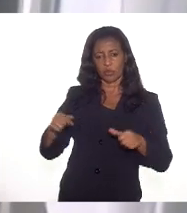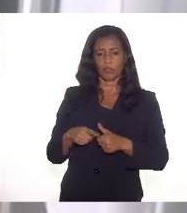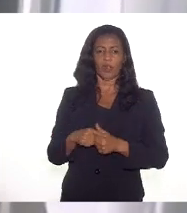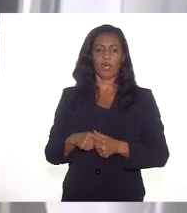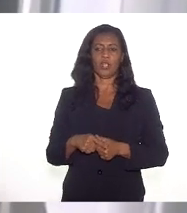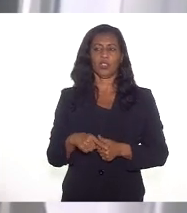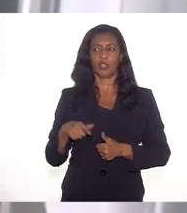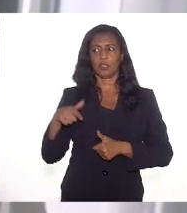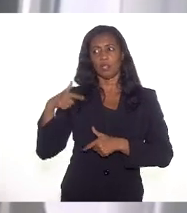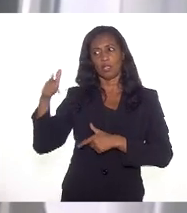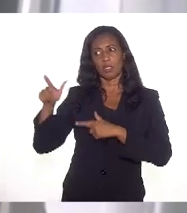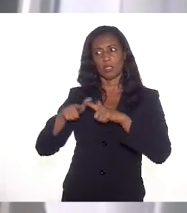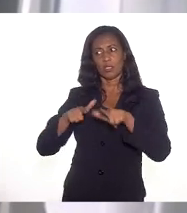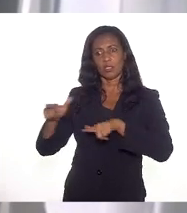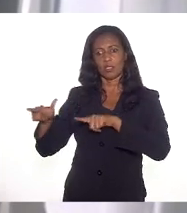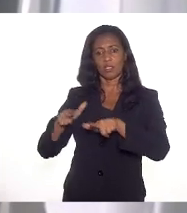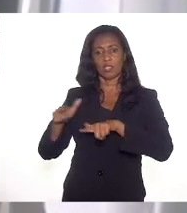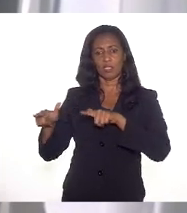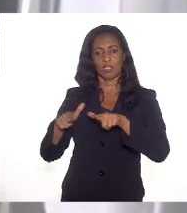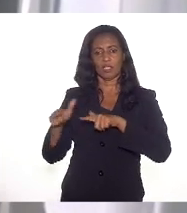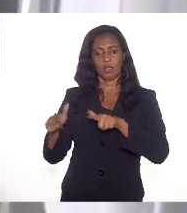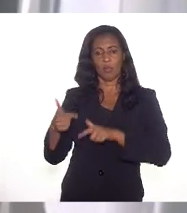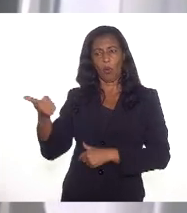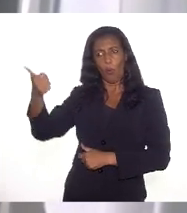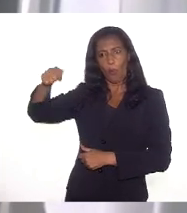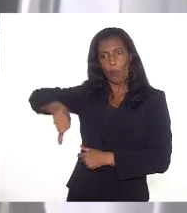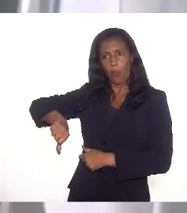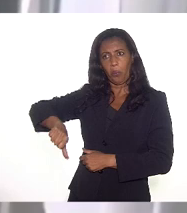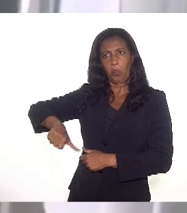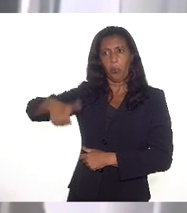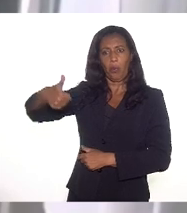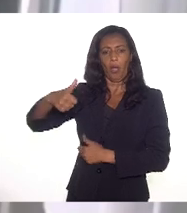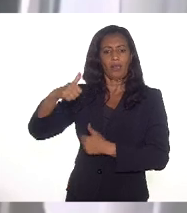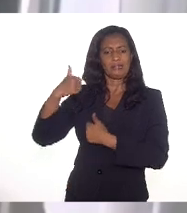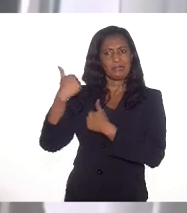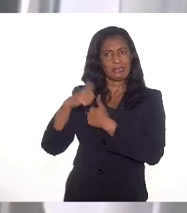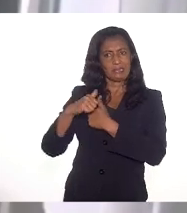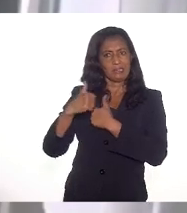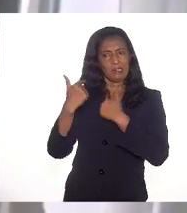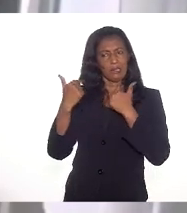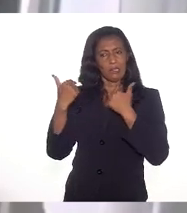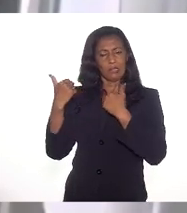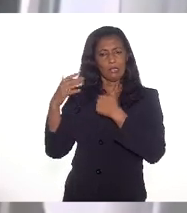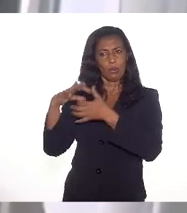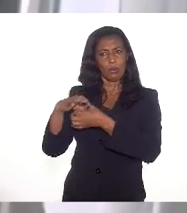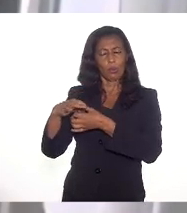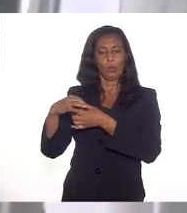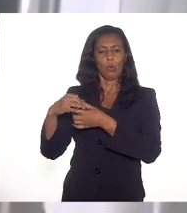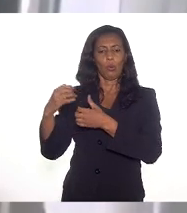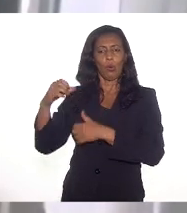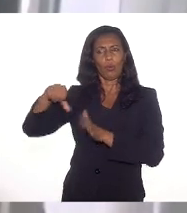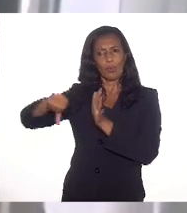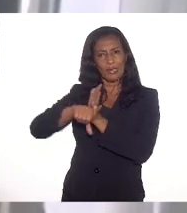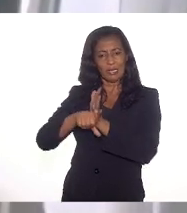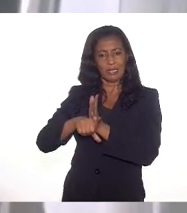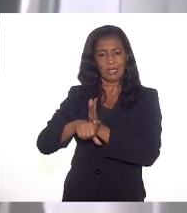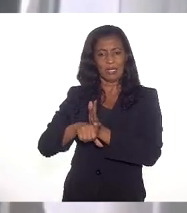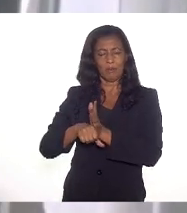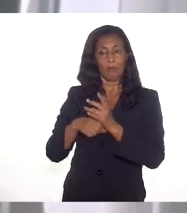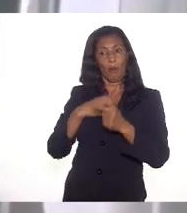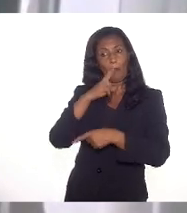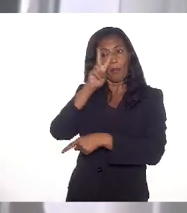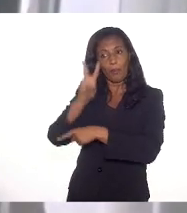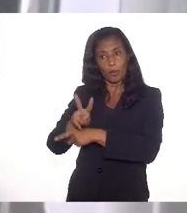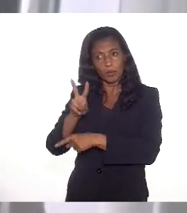que trabalham ao arrepio da lei ou, quando não é pior, até em associação com o crime. Por isso, acho que, em proteção aos bons